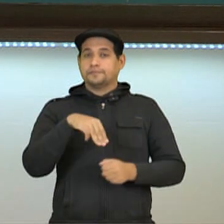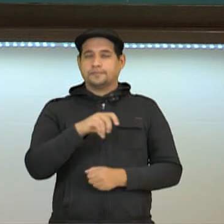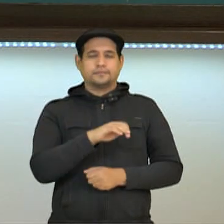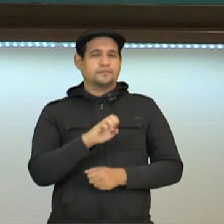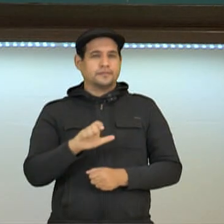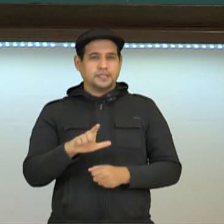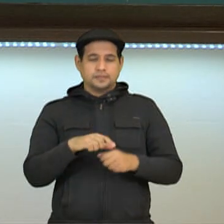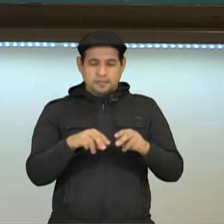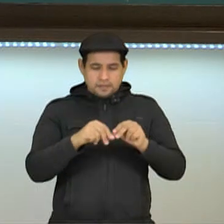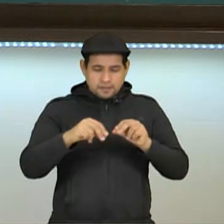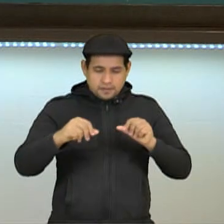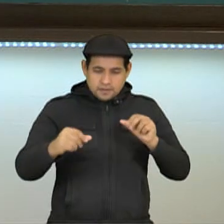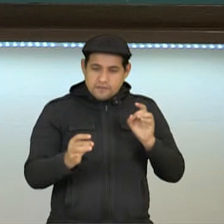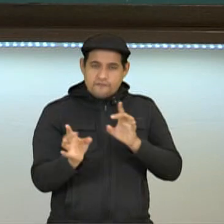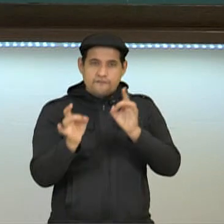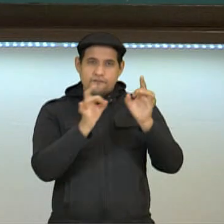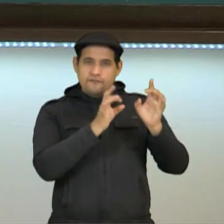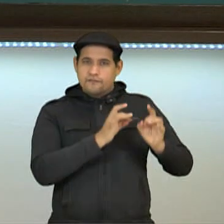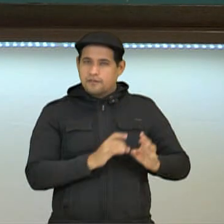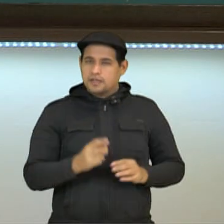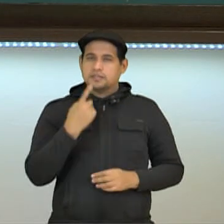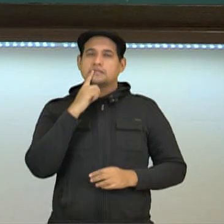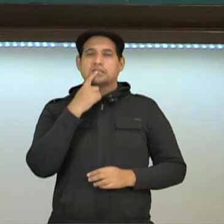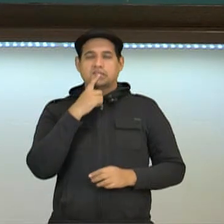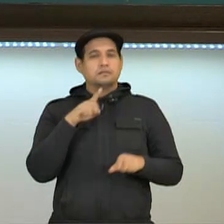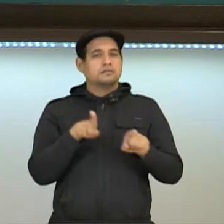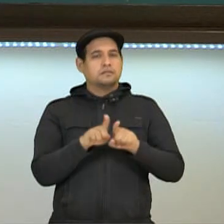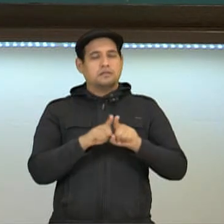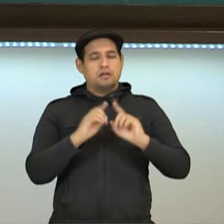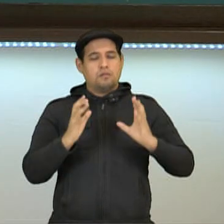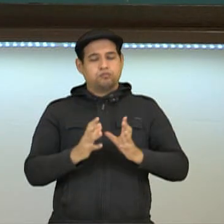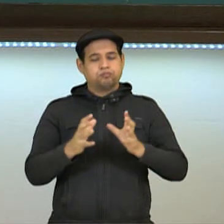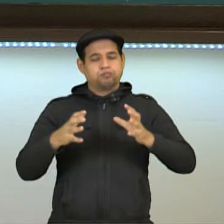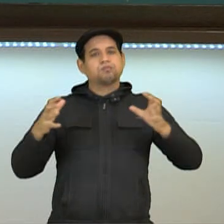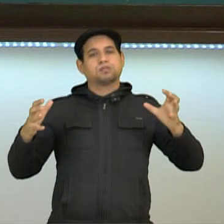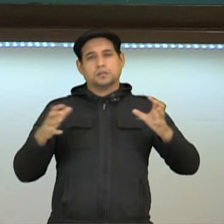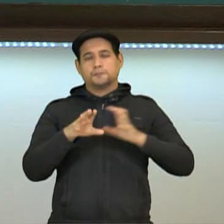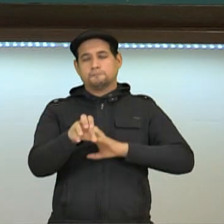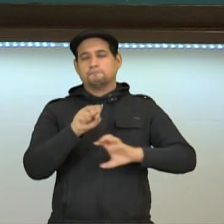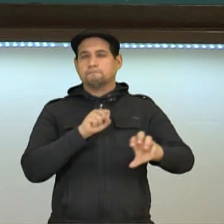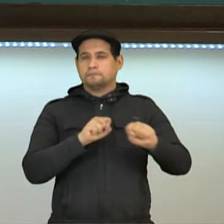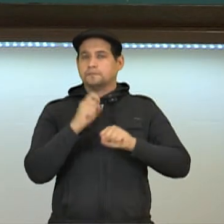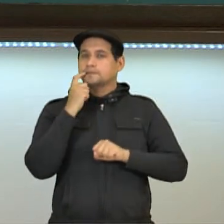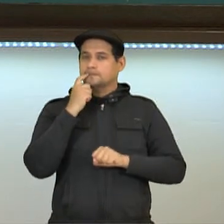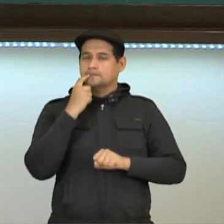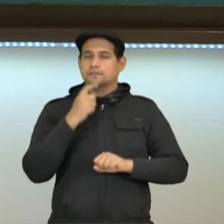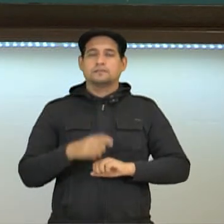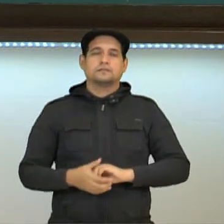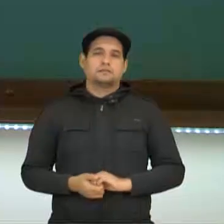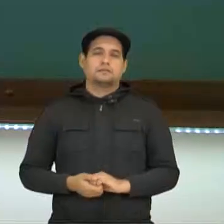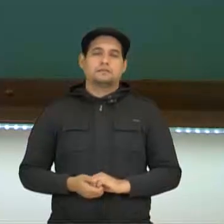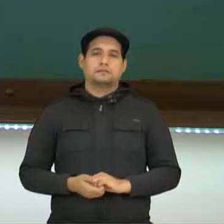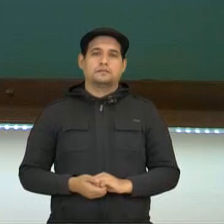Extrair metais preciosos daqui e lucrar com essa extração dos metais preciosos, tá?